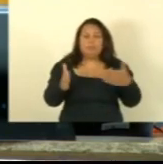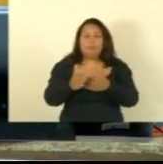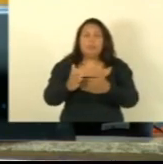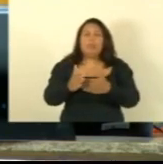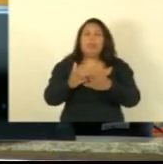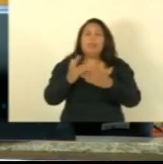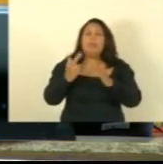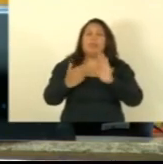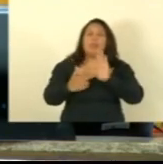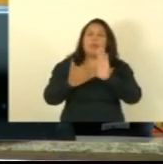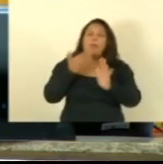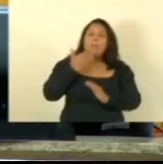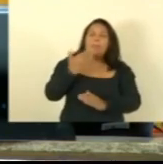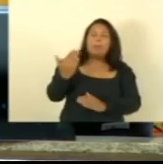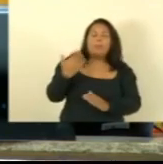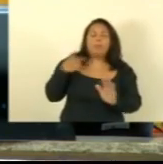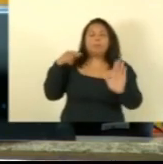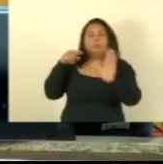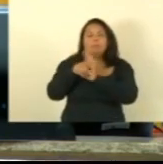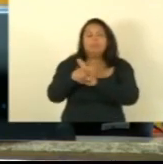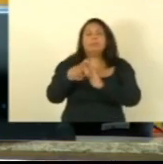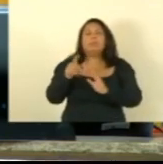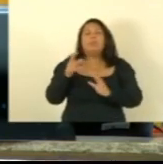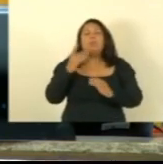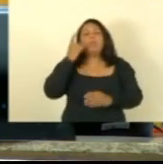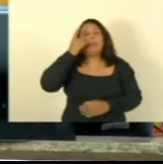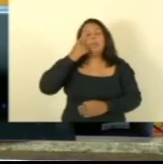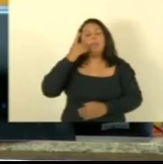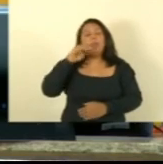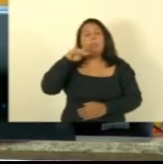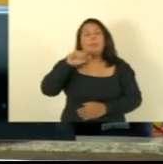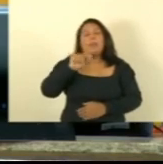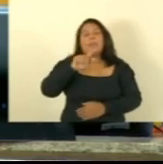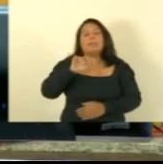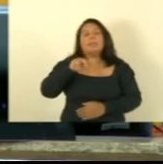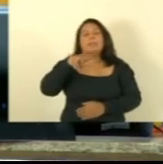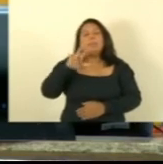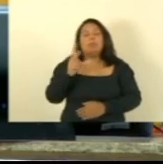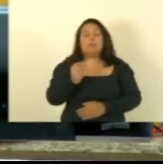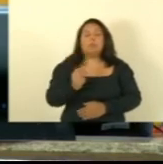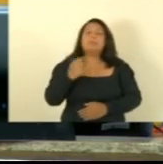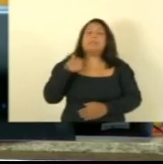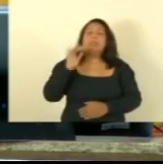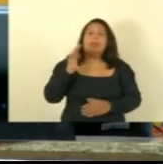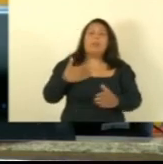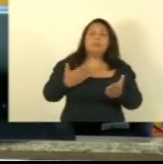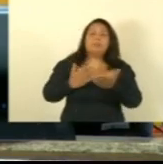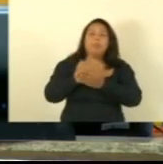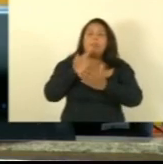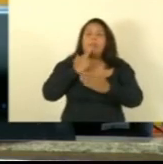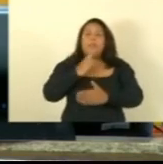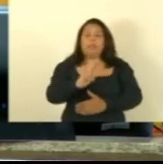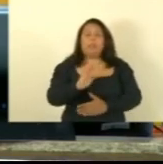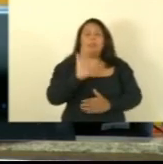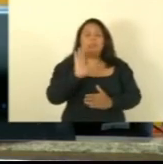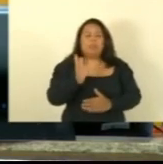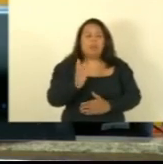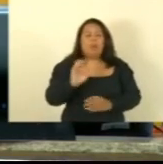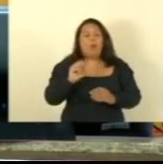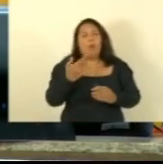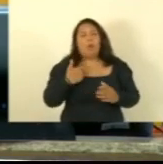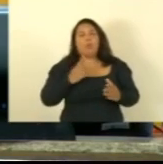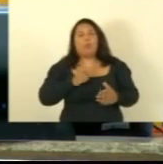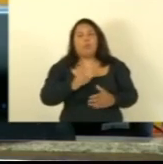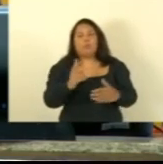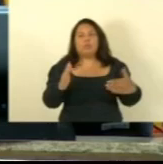Eu consulto o deputado Mazinho dos Anjos, relator nas comissões reunidas, se ele está apto para relatar ou se mantém o